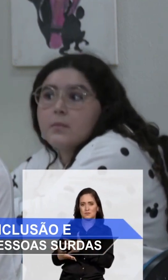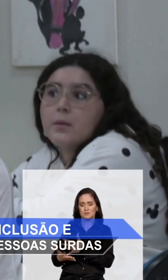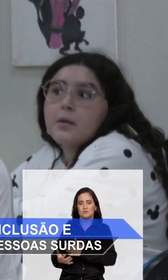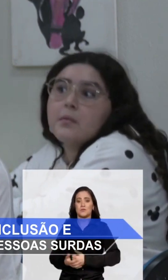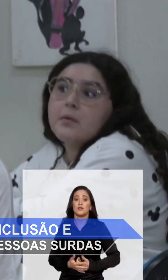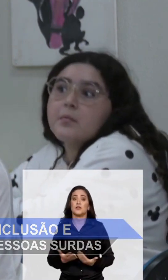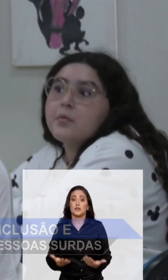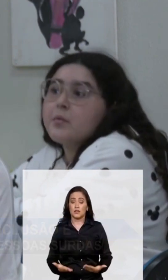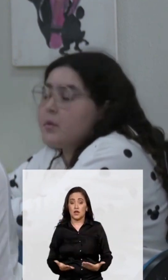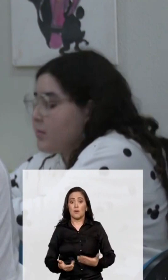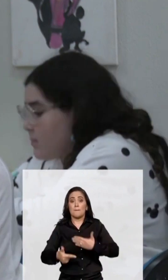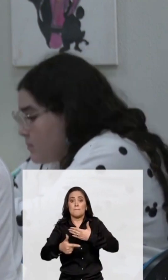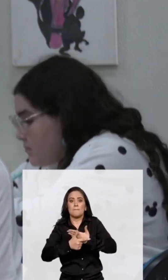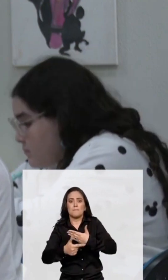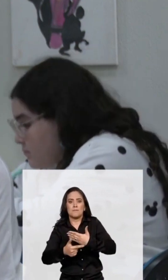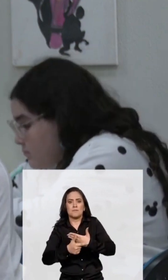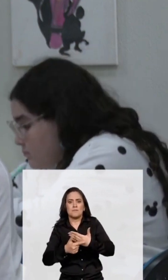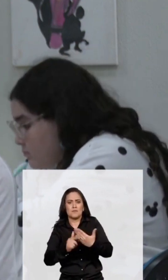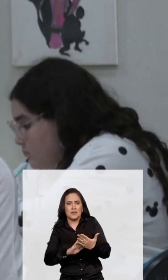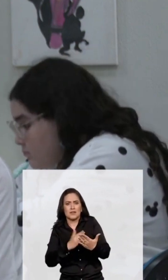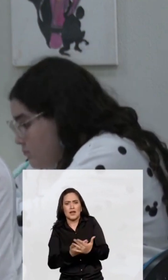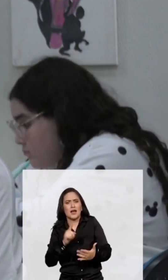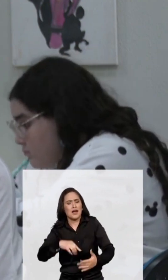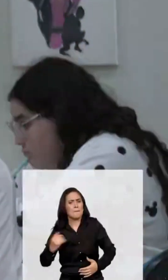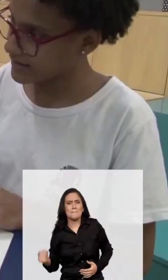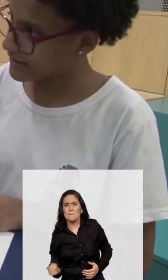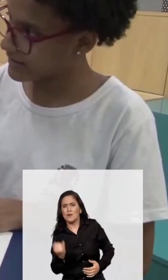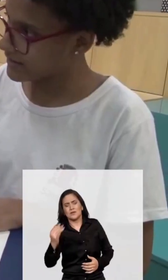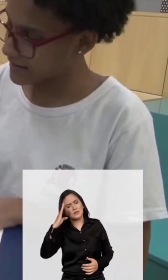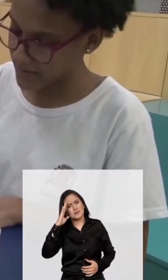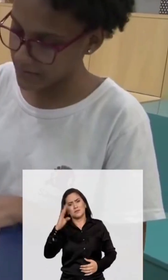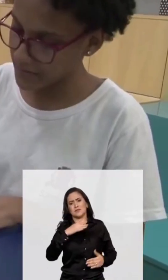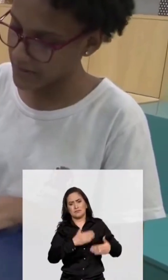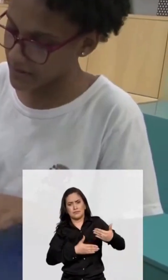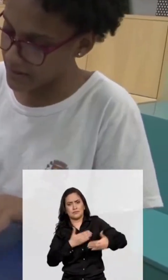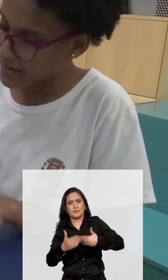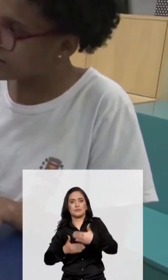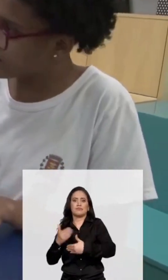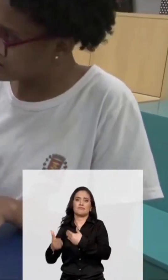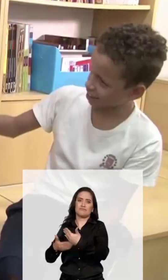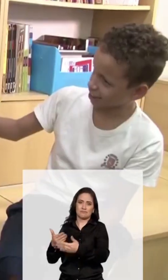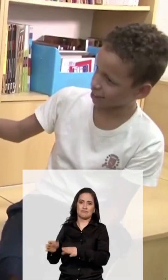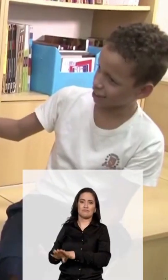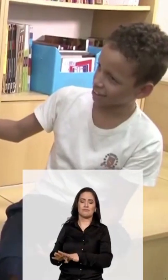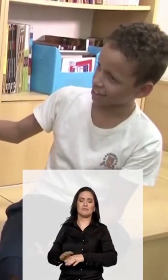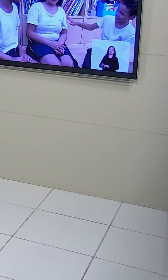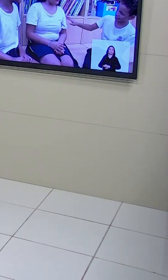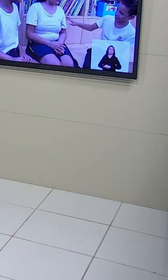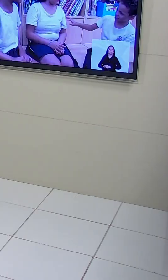intérprete, ela é fundamental e imprescindível em todo esse processo.